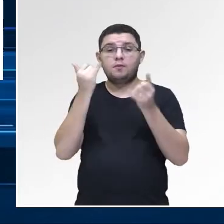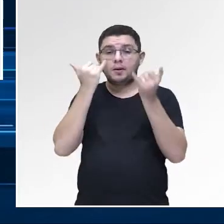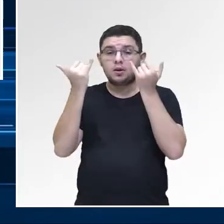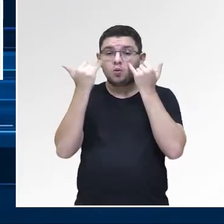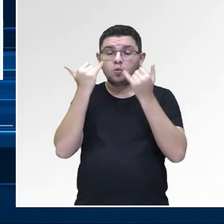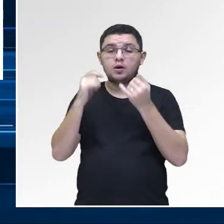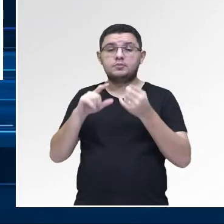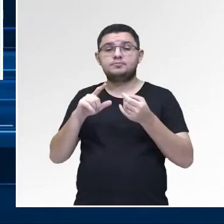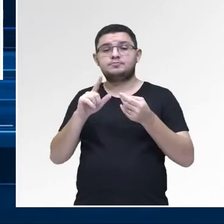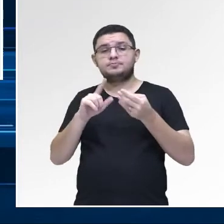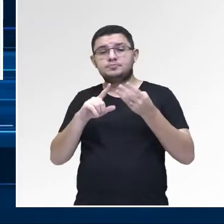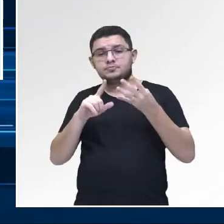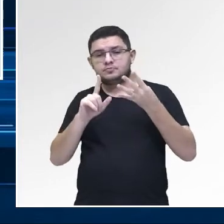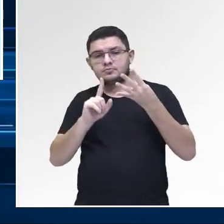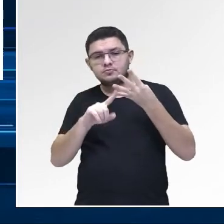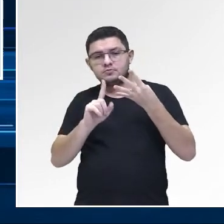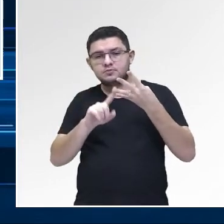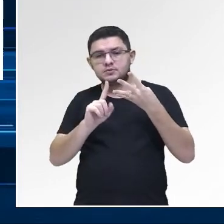70% a